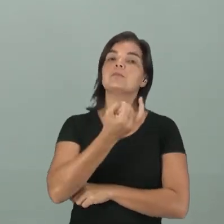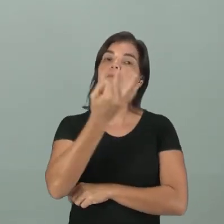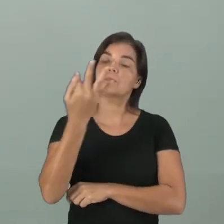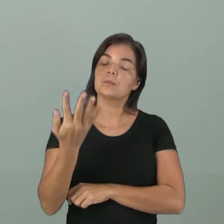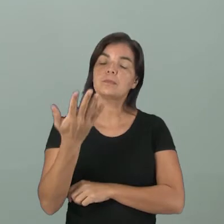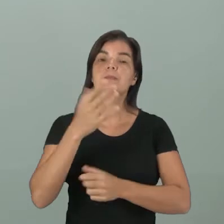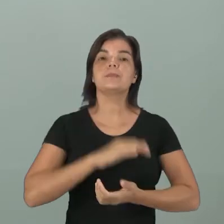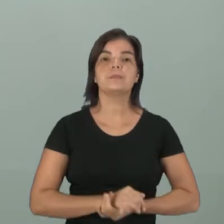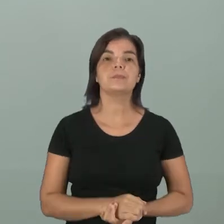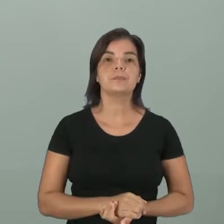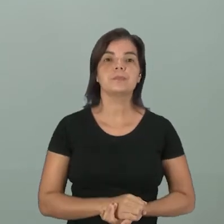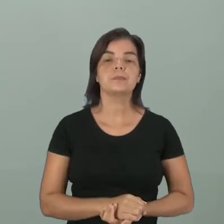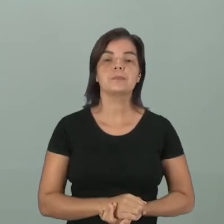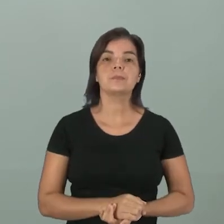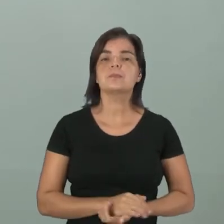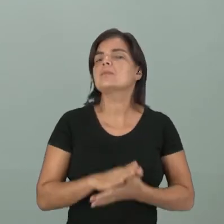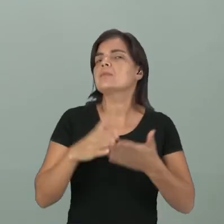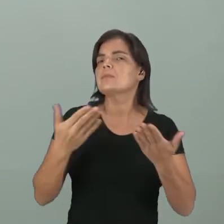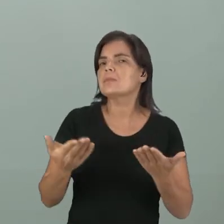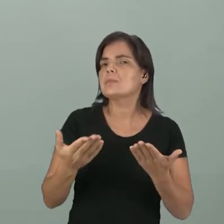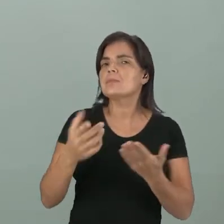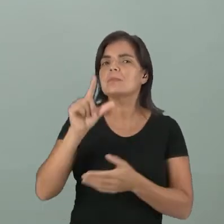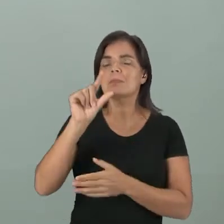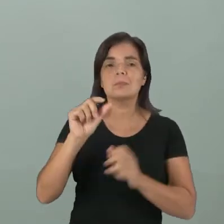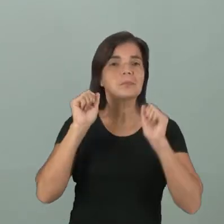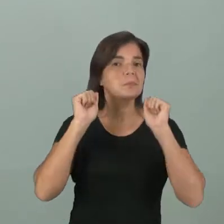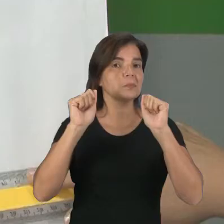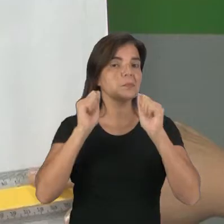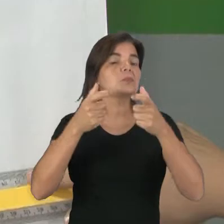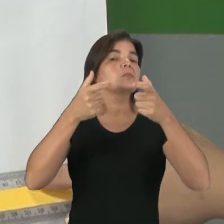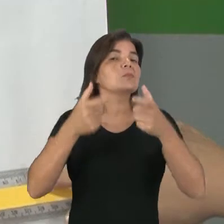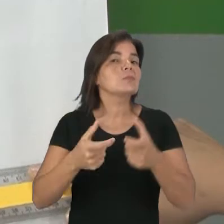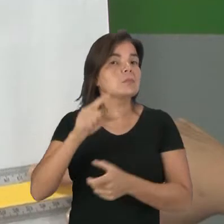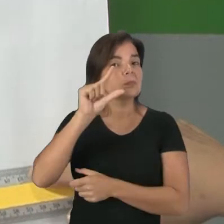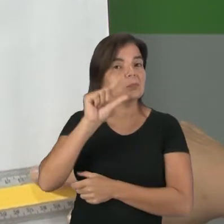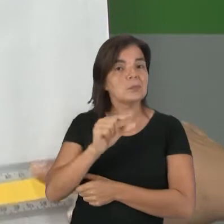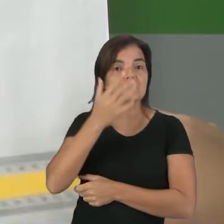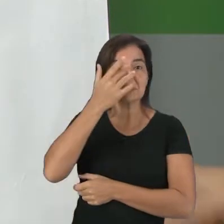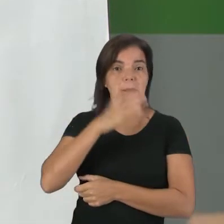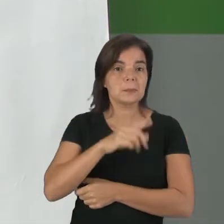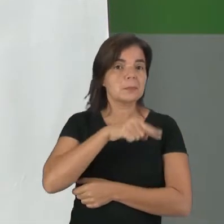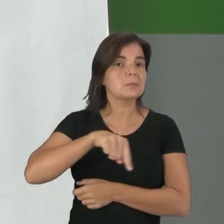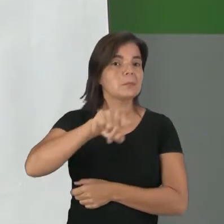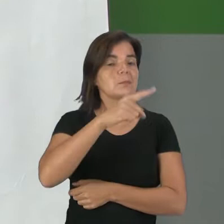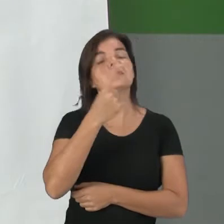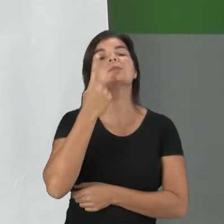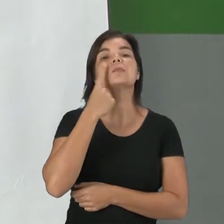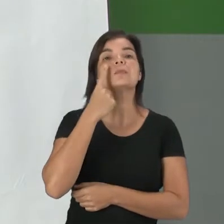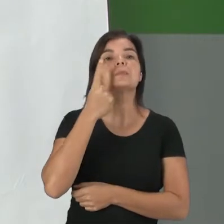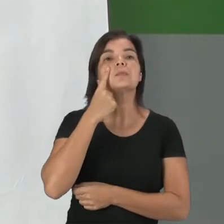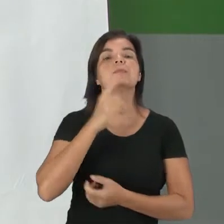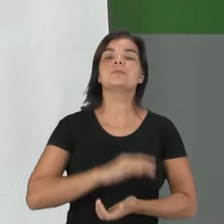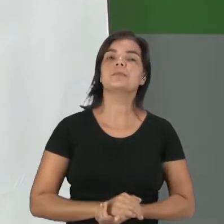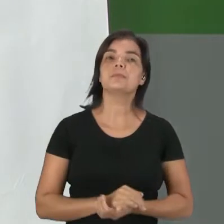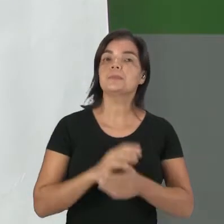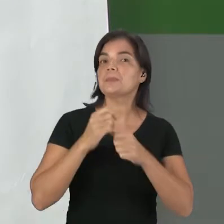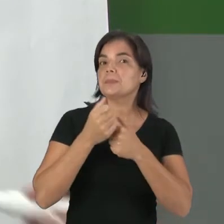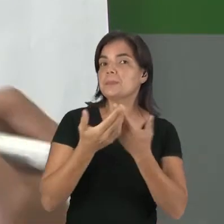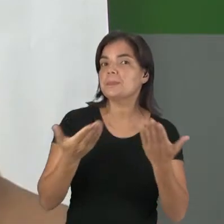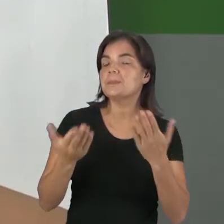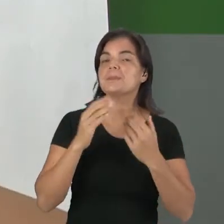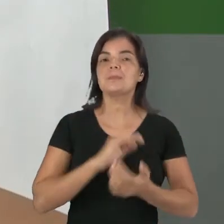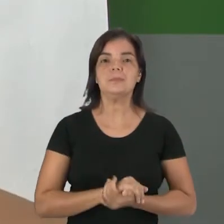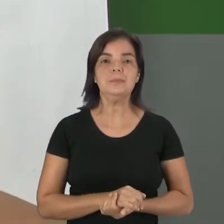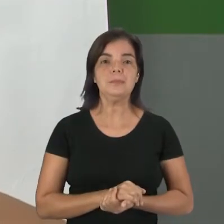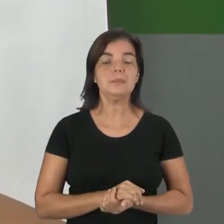de barras, certo? Qual foi a menor torcida? Onde que tem menos crianças? Vocês conseguem identificar? Muito bem, a